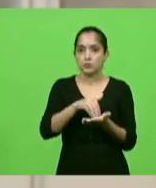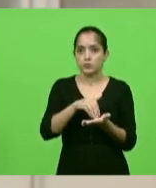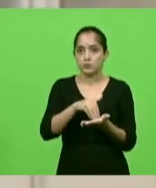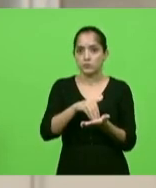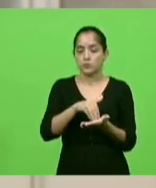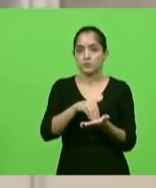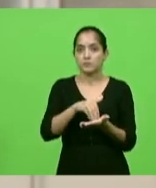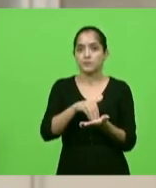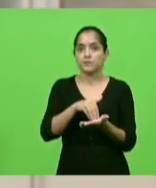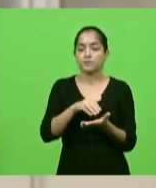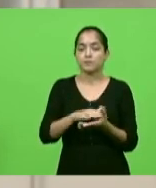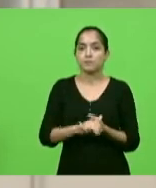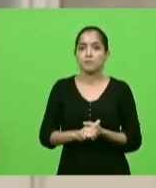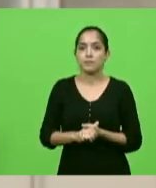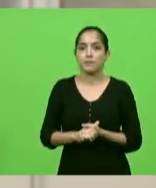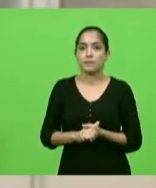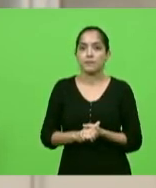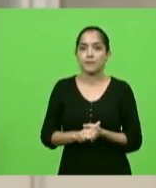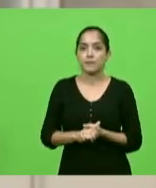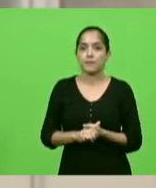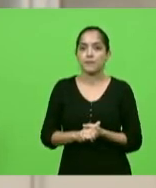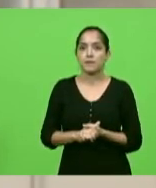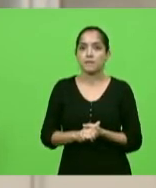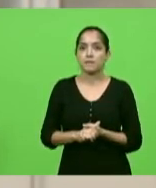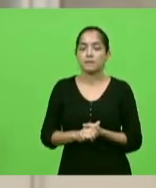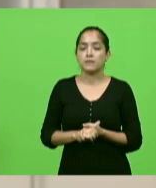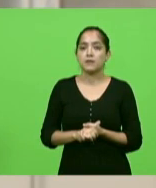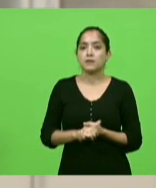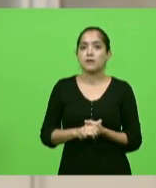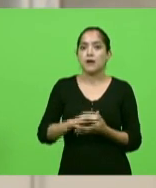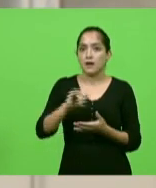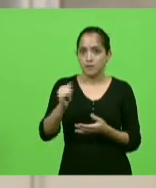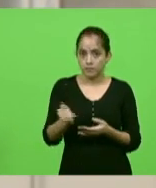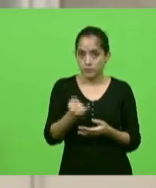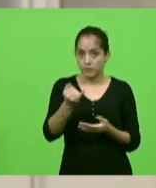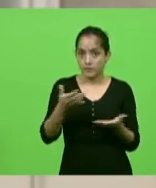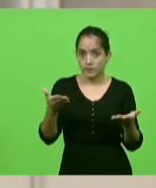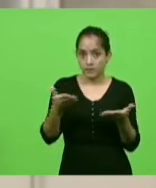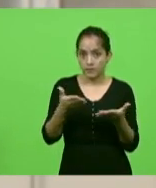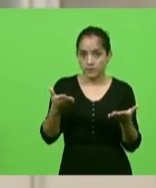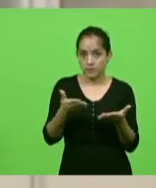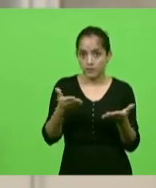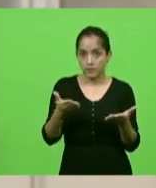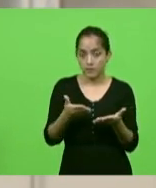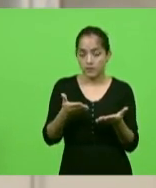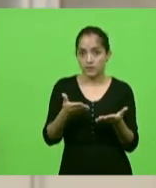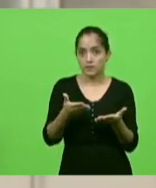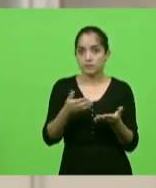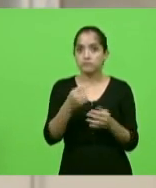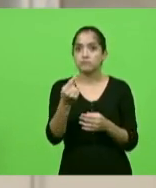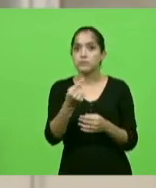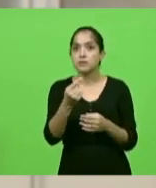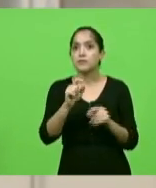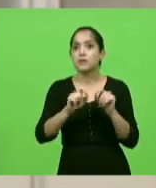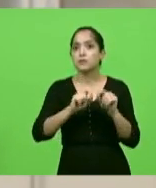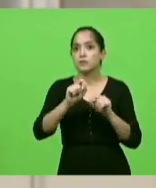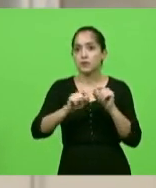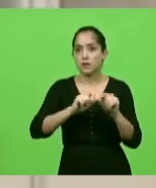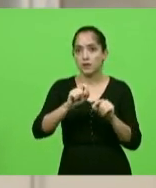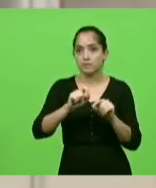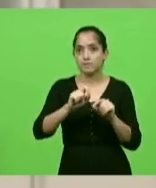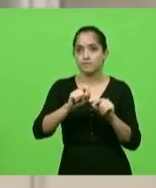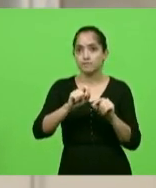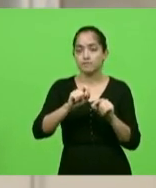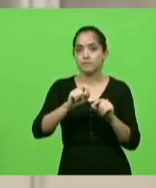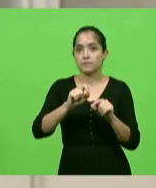último Eu também gostaria de aproveitar essa oportunidade em primeiro lugar para